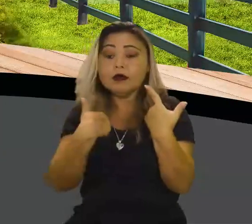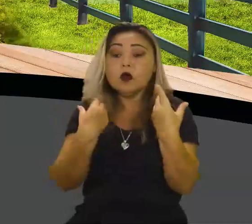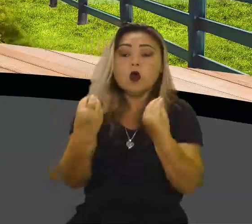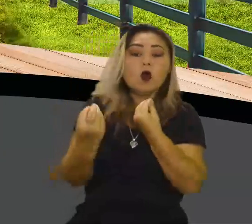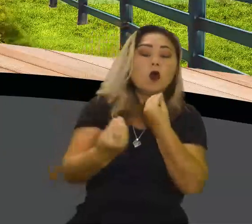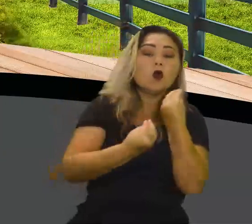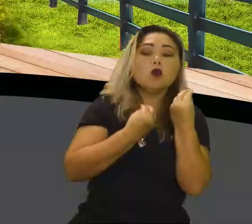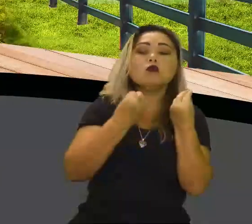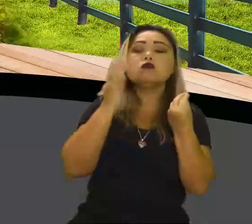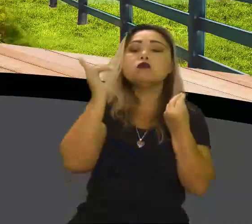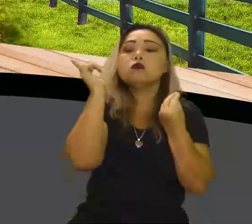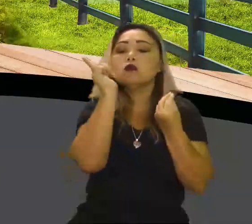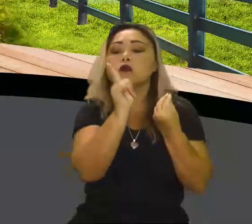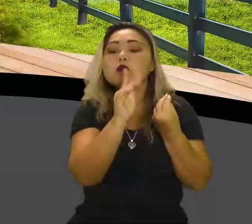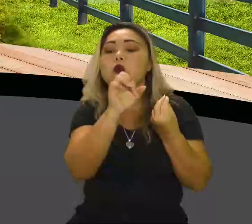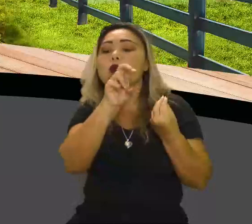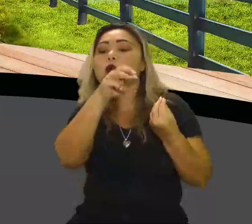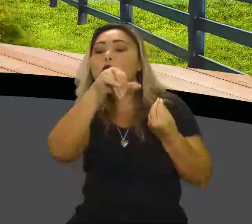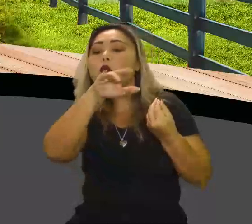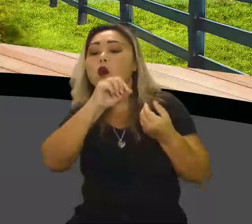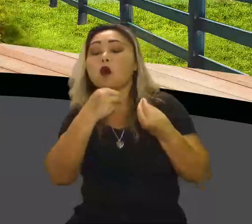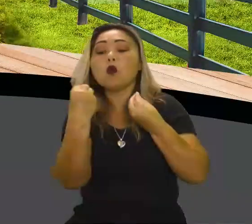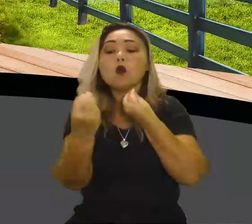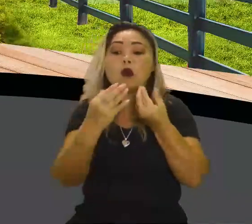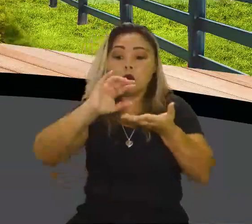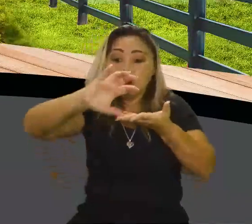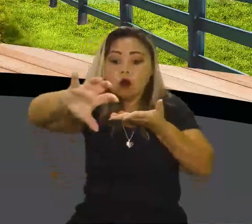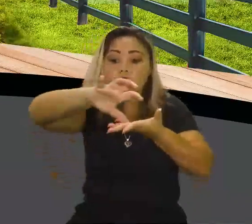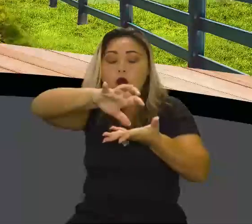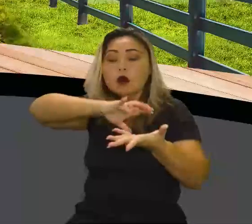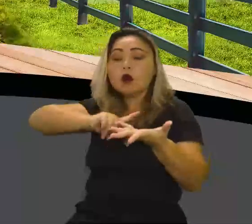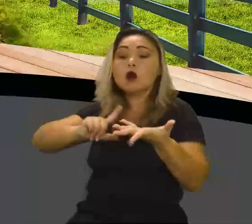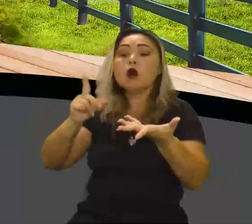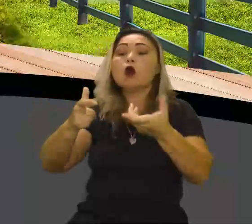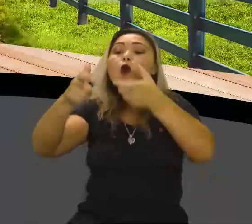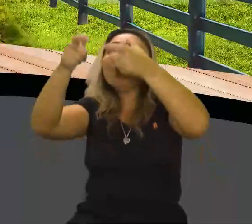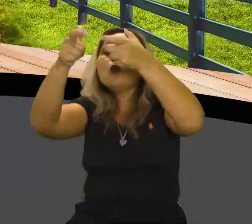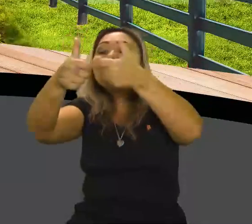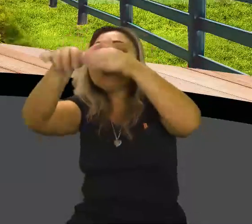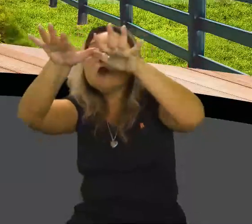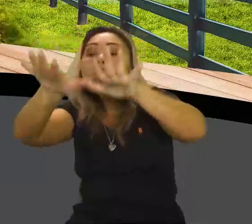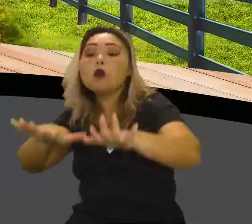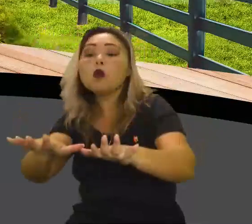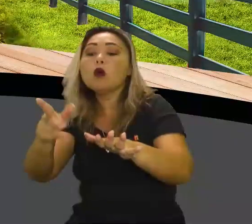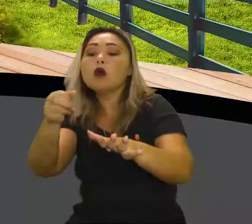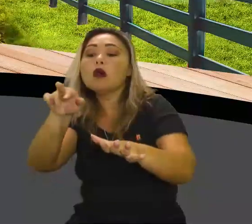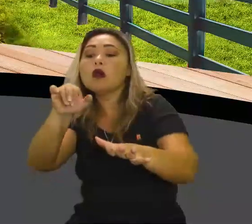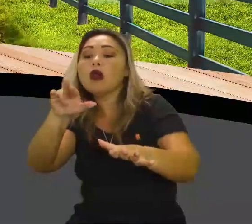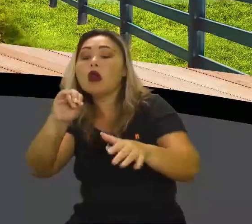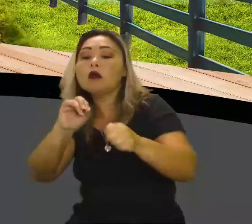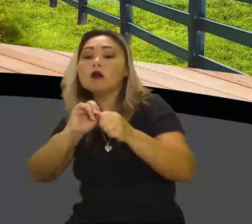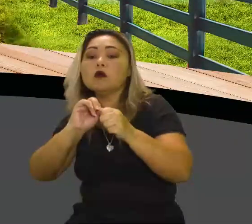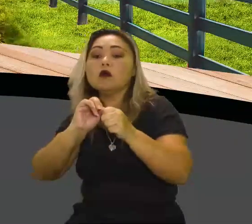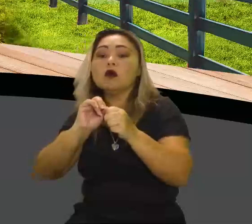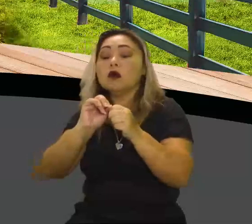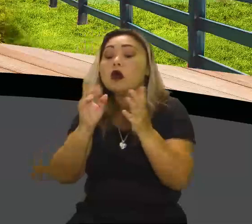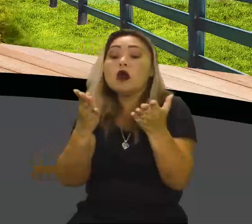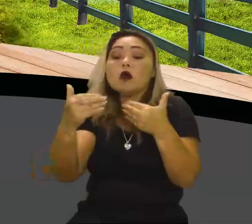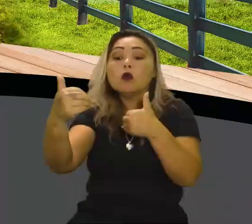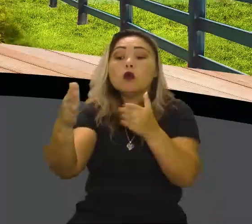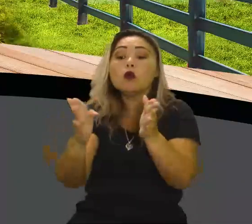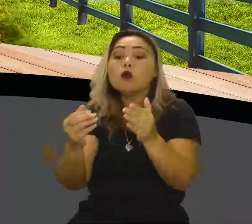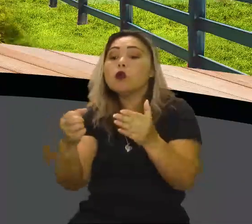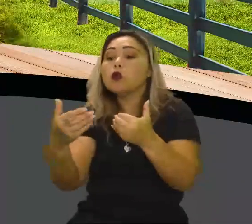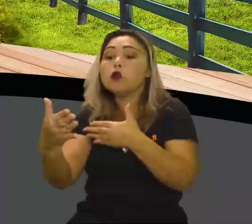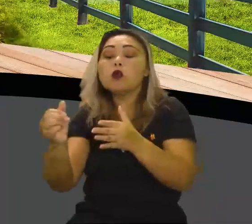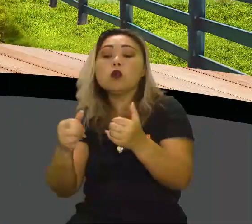Como coletar, então, uma colmeia, como dividir, aonde eu vou instalar meu apiário. Apiário são quantas caixas,